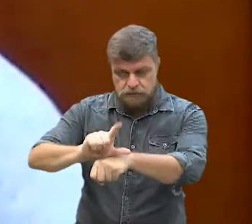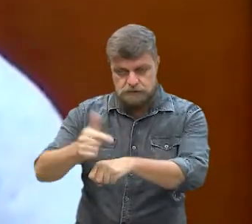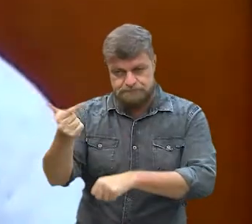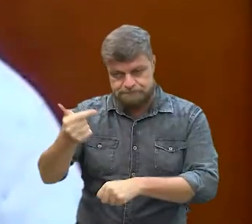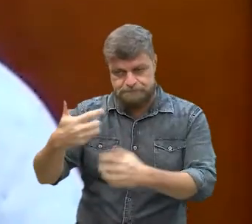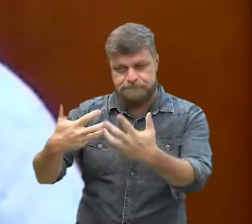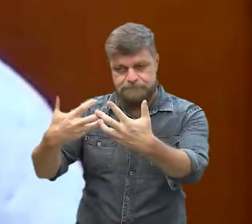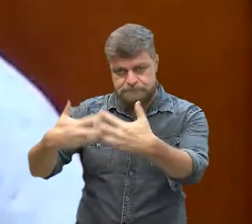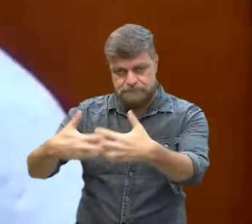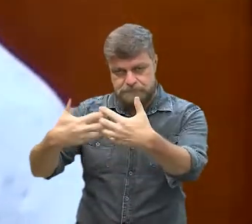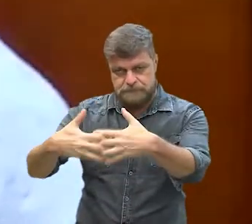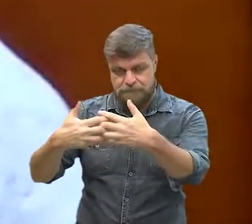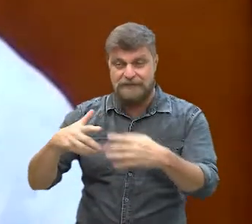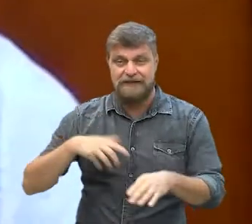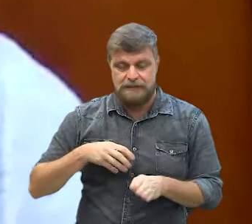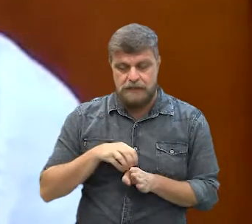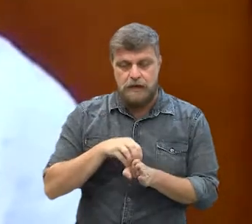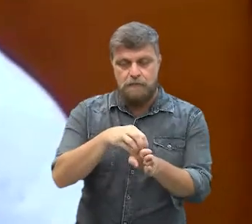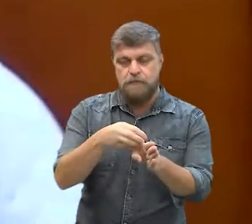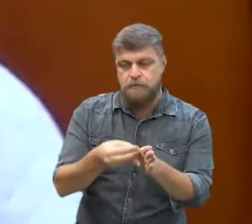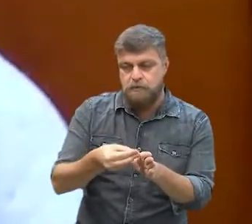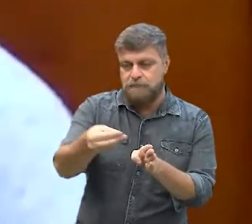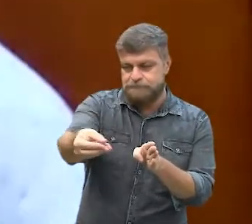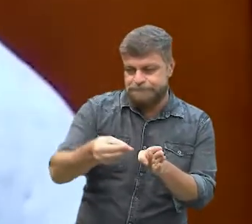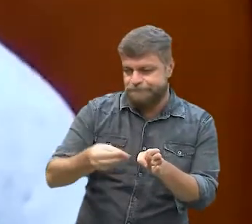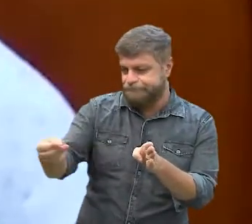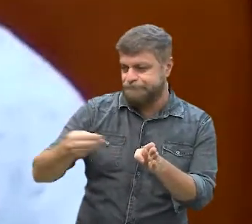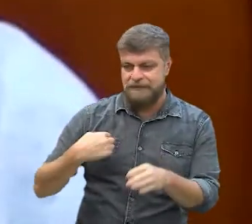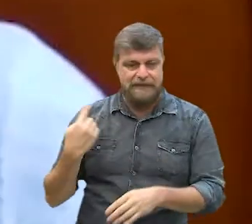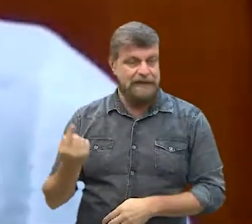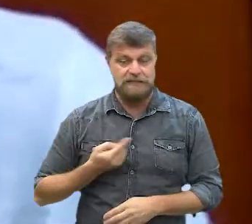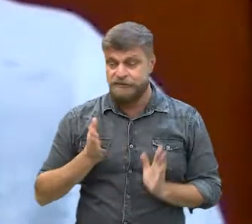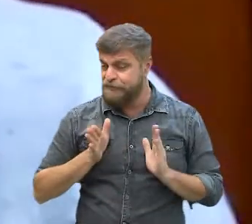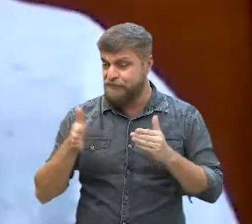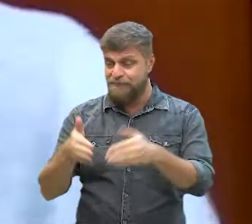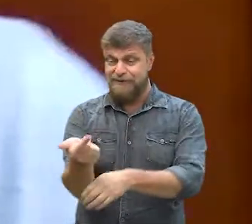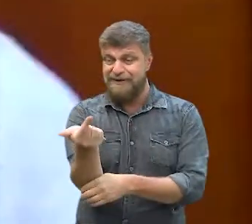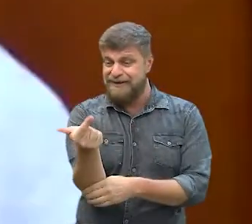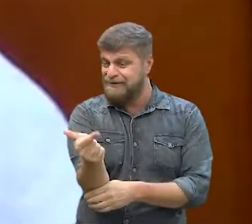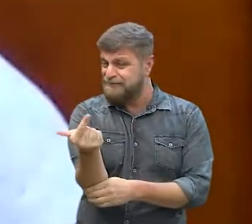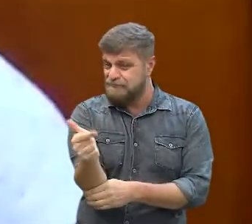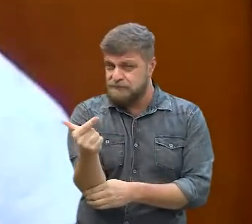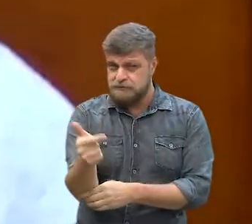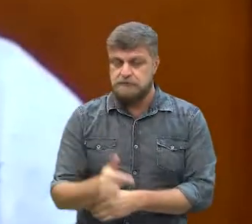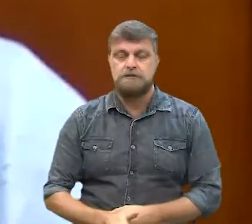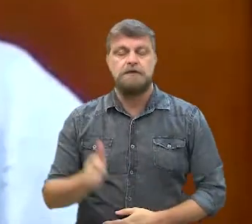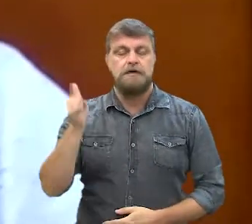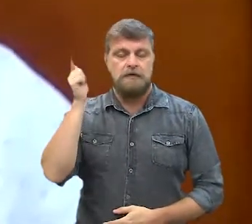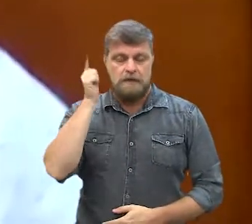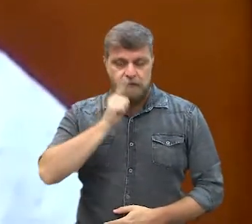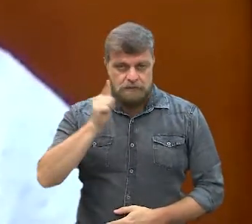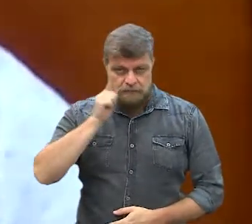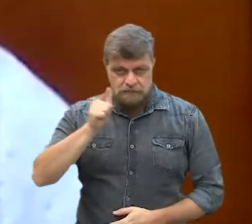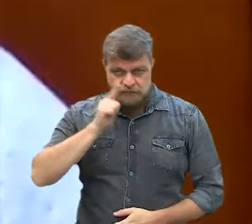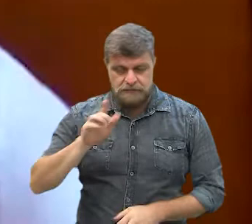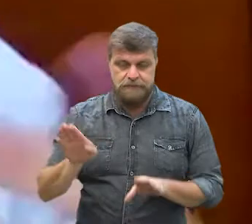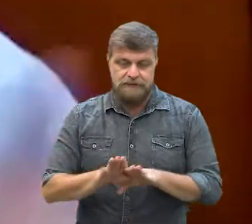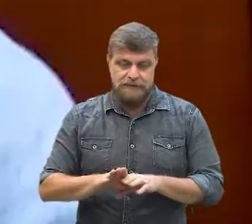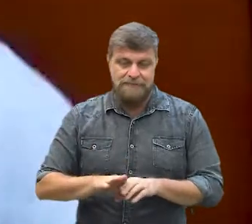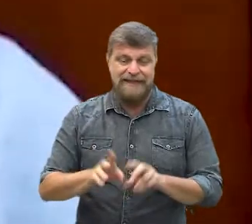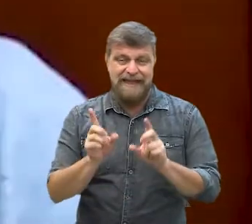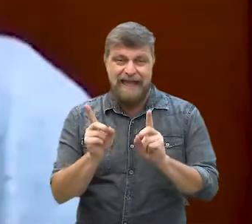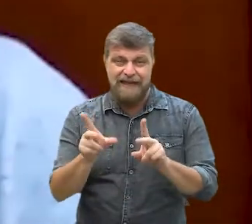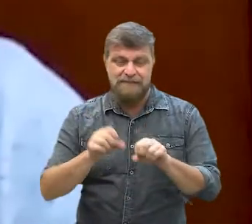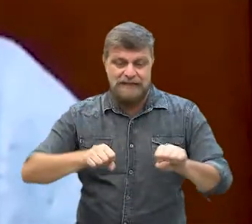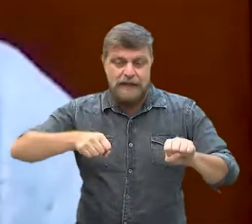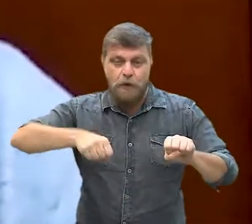ali um sistema de delivery, que é uma coisa que a gente não fazia, não era o nosso foco, nunca foi, mas a gente conseguiu entrar nesse